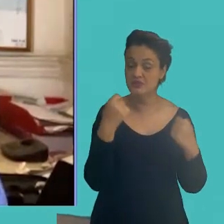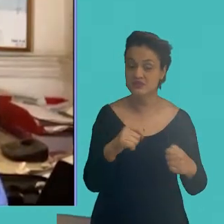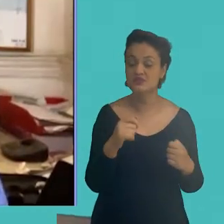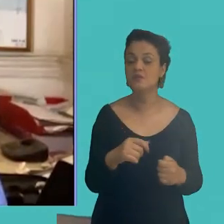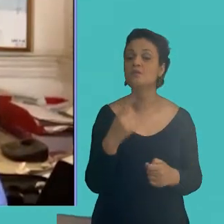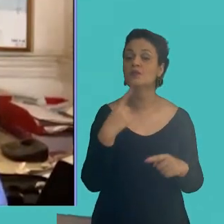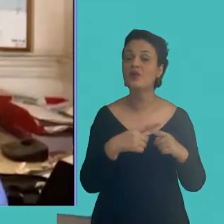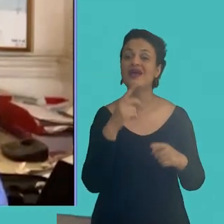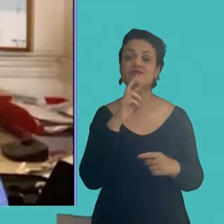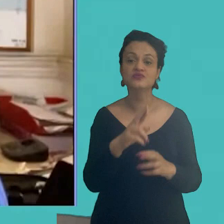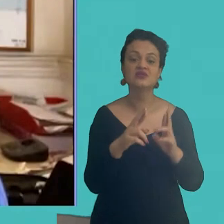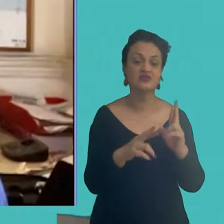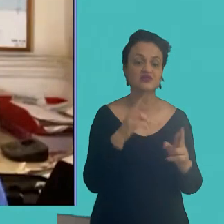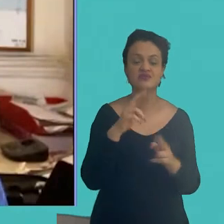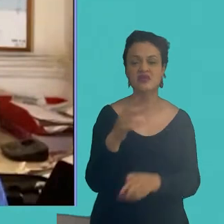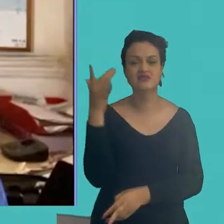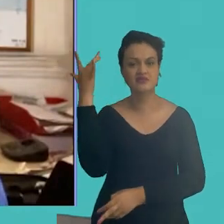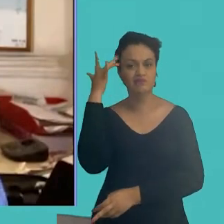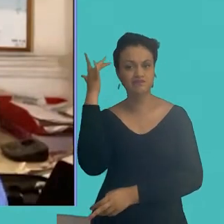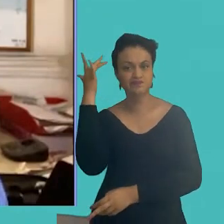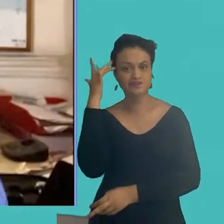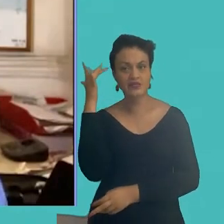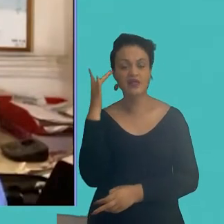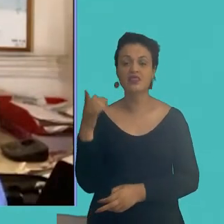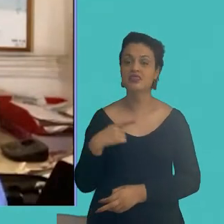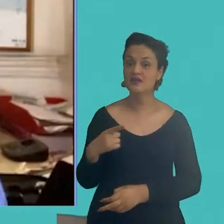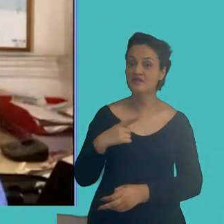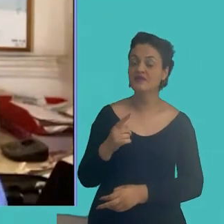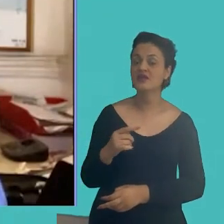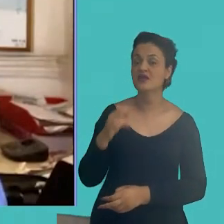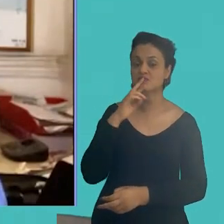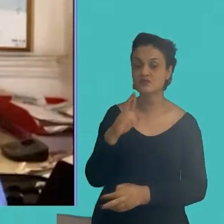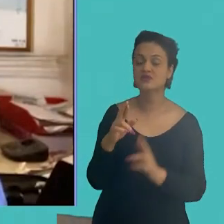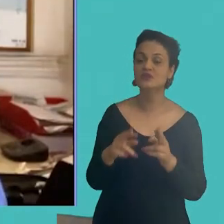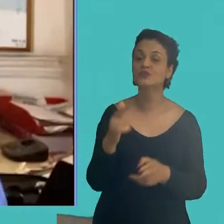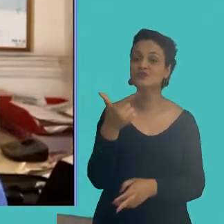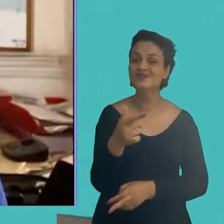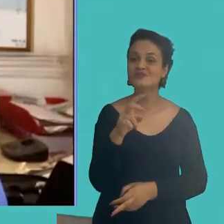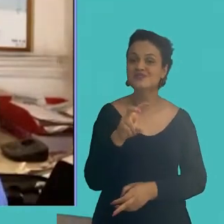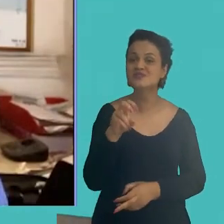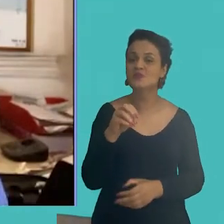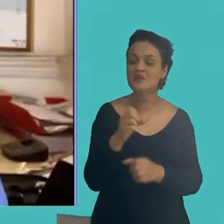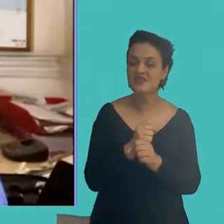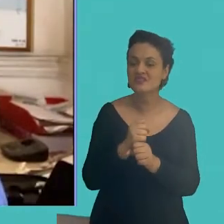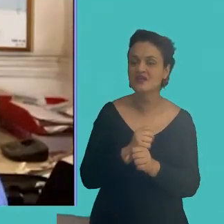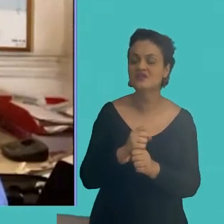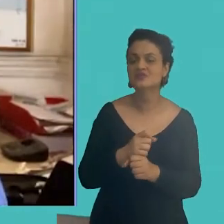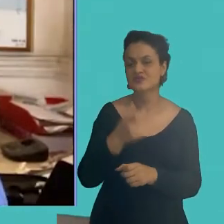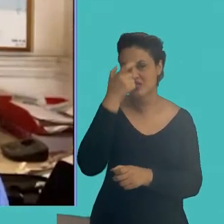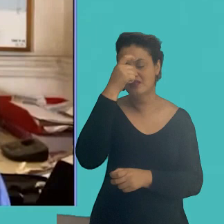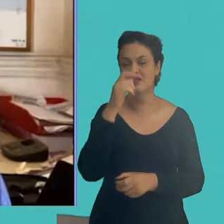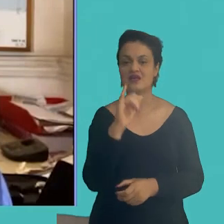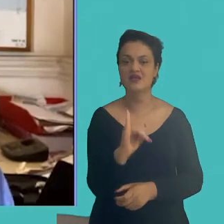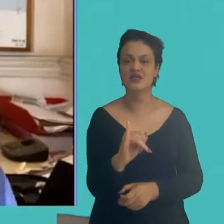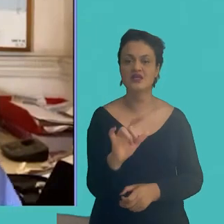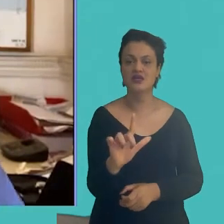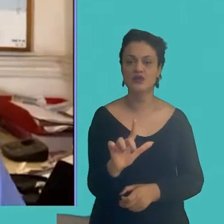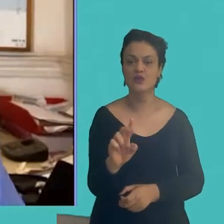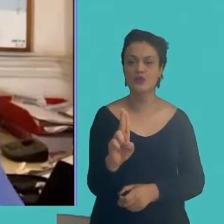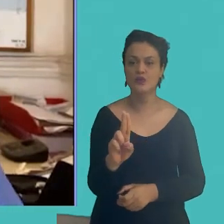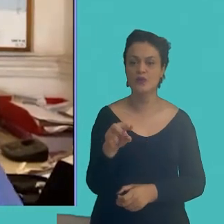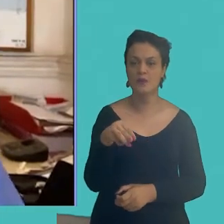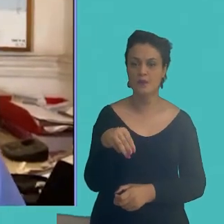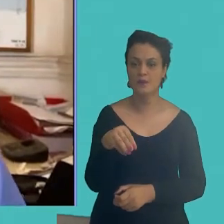de racionalidade, são resultado de 250 anos de iluminismo e de empiria. Para